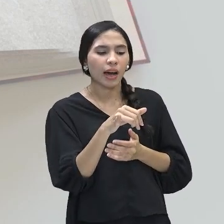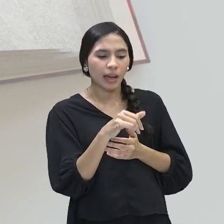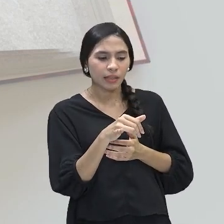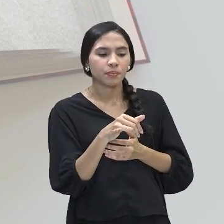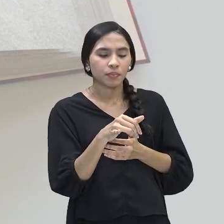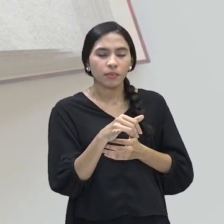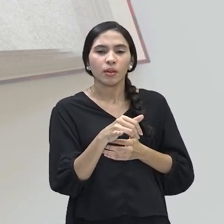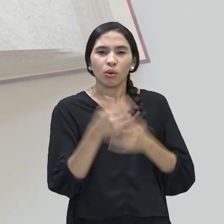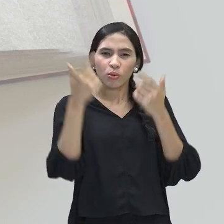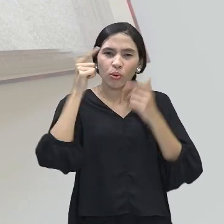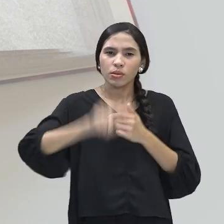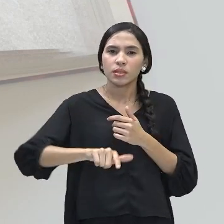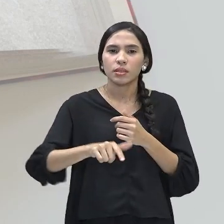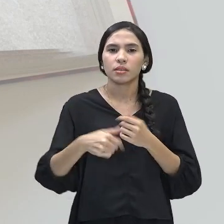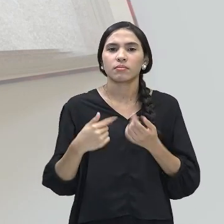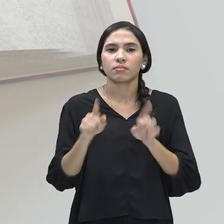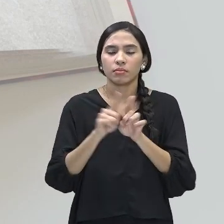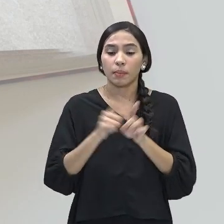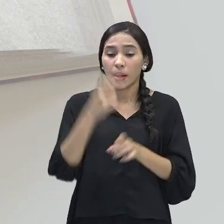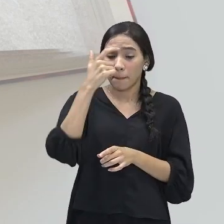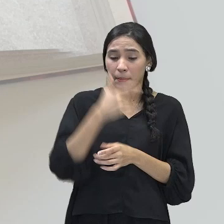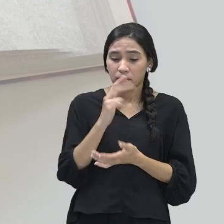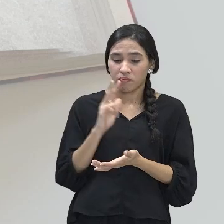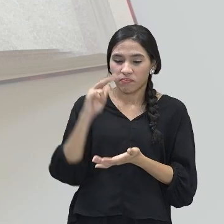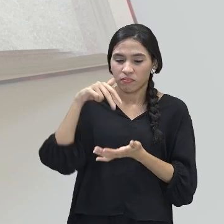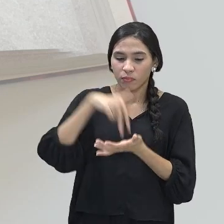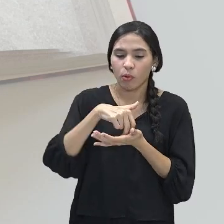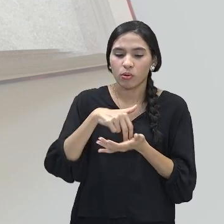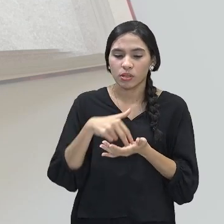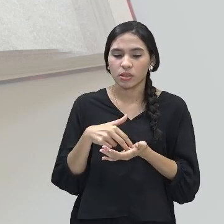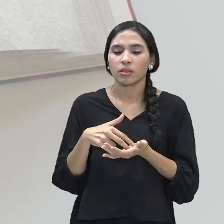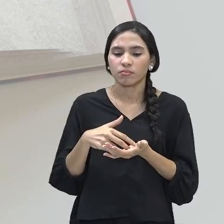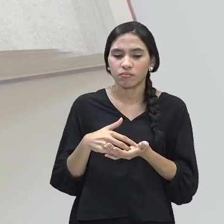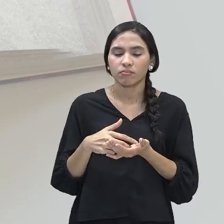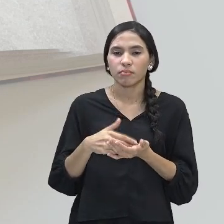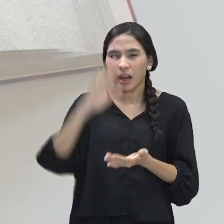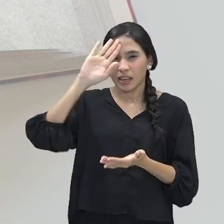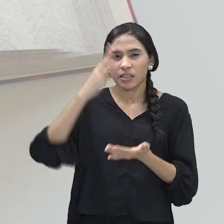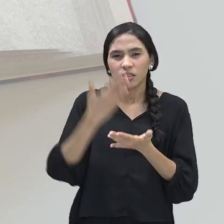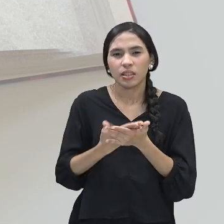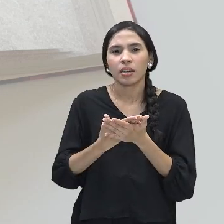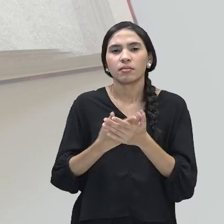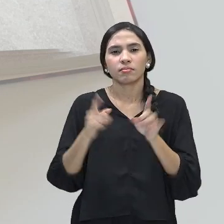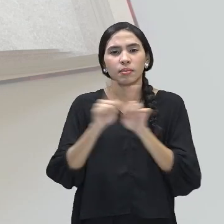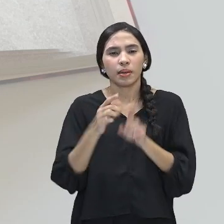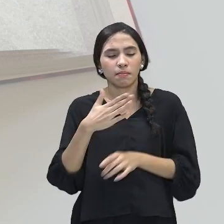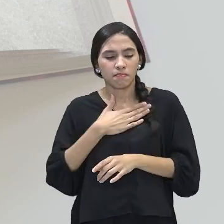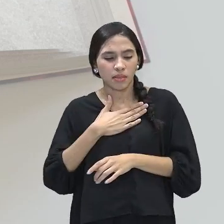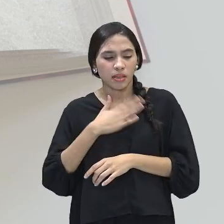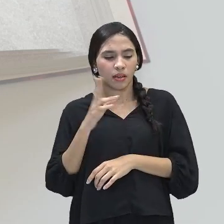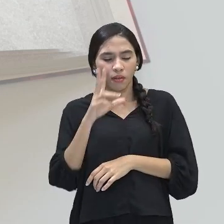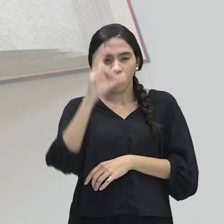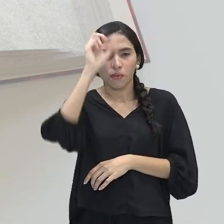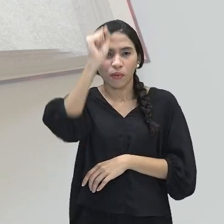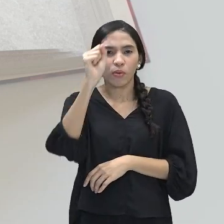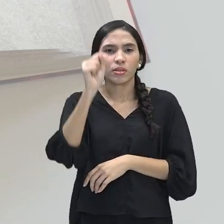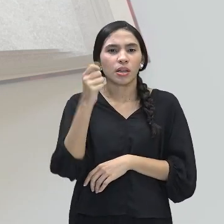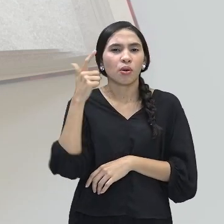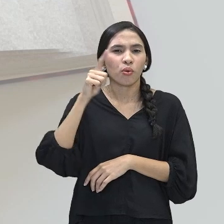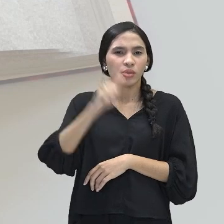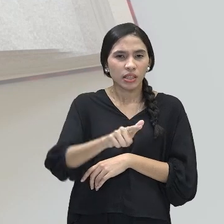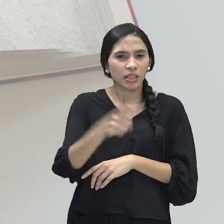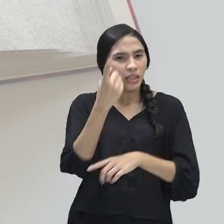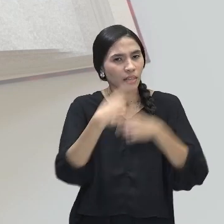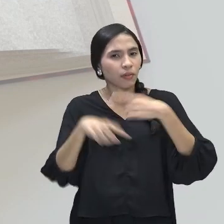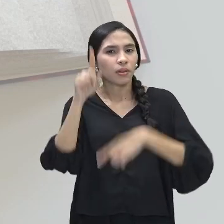princípio. Erguerei dentro de mim o que sou um dia. A um gesto meu, minhas vagas se levantarão